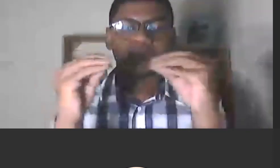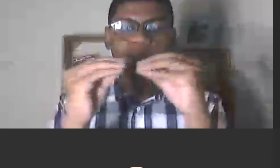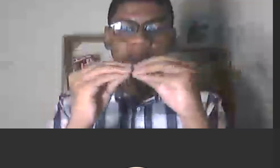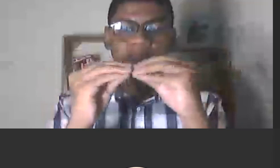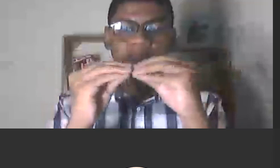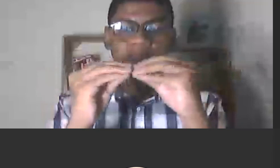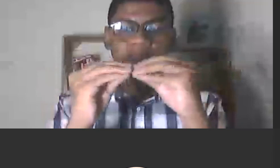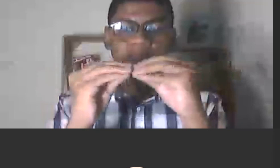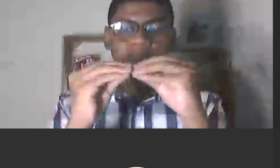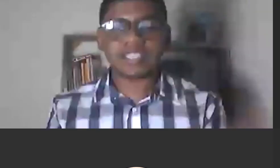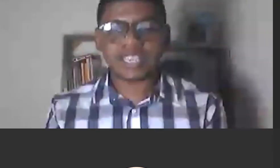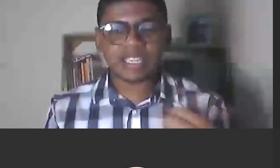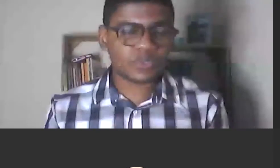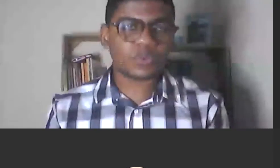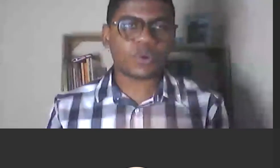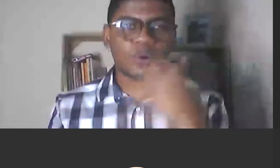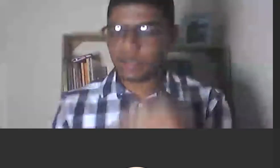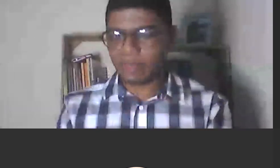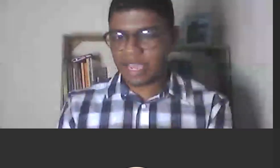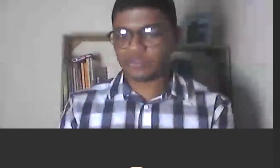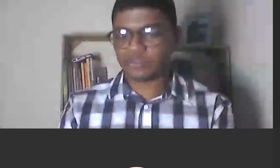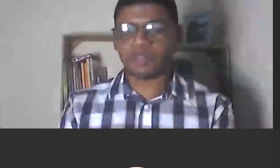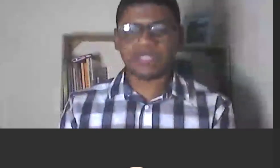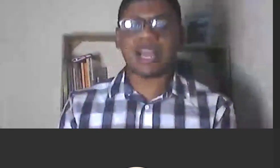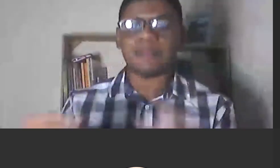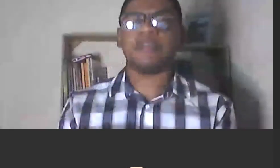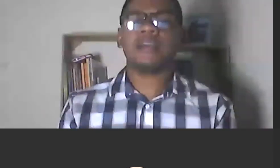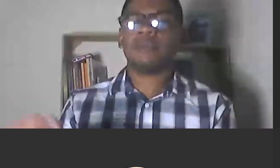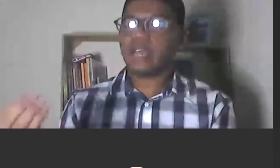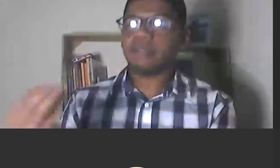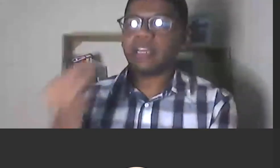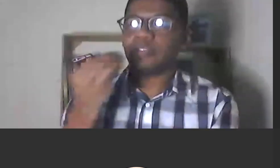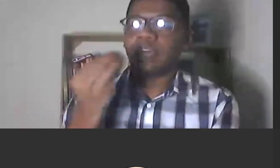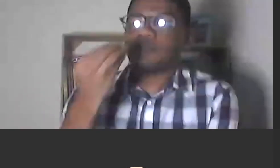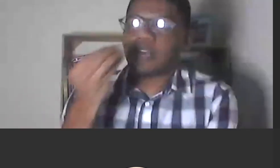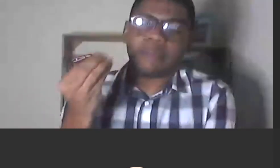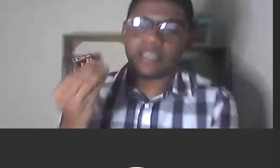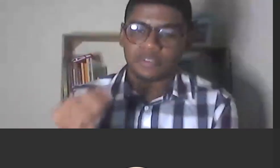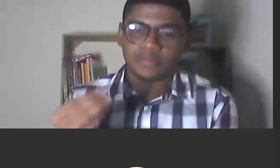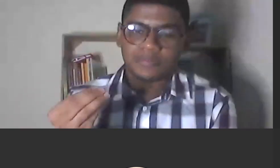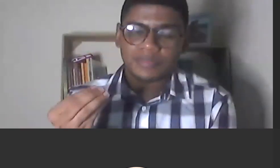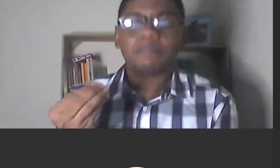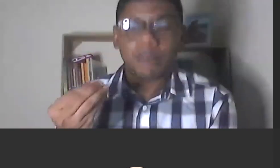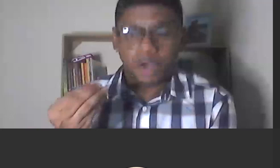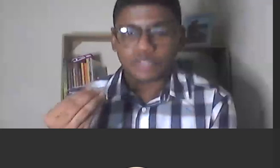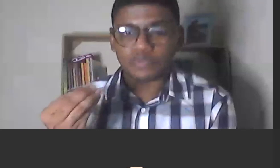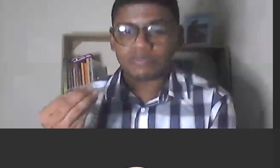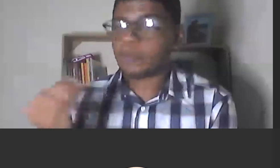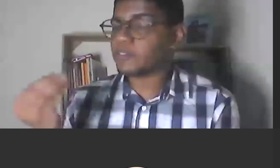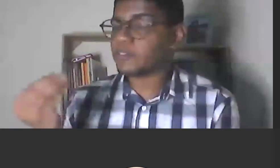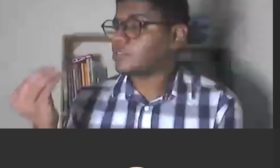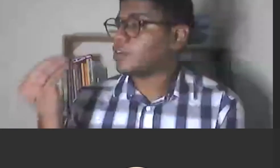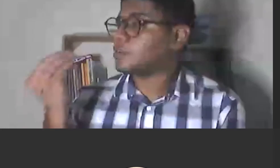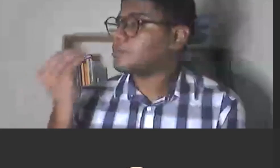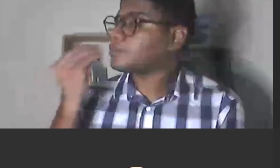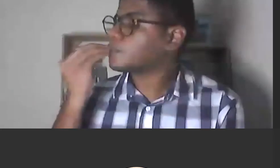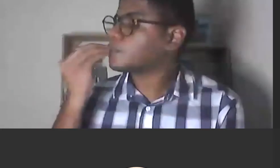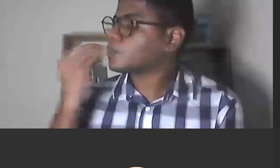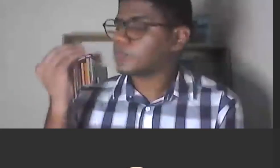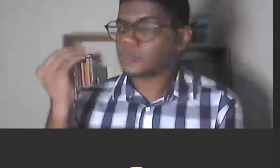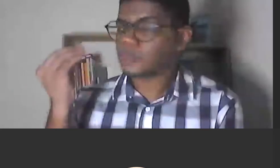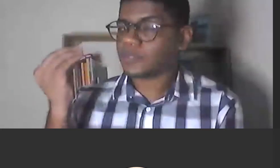seria. Posso fazer isso comigo mesmo? Tipo assim, eu quero um beijo. Posso. Então, eu posso fazer isso aqui,